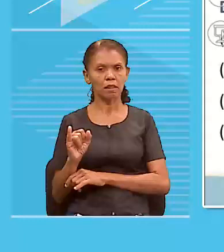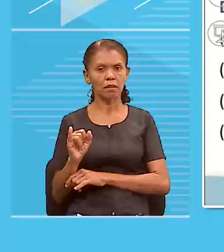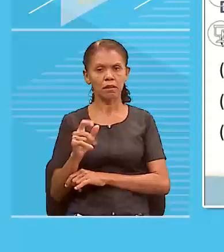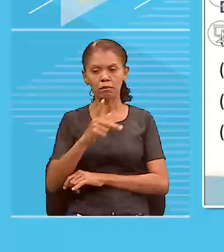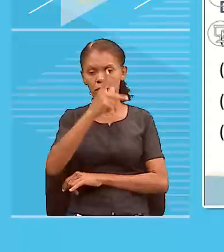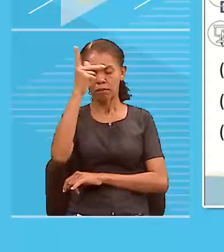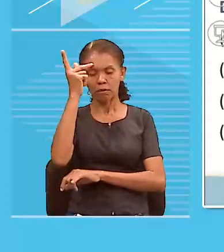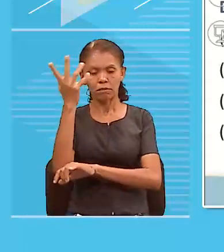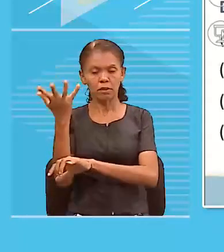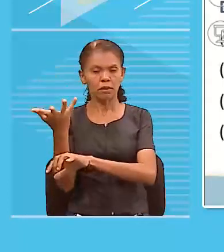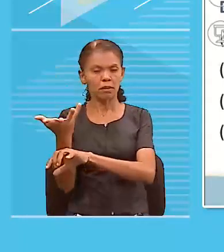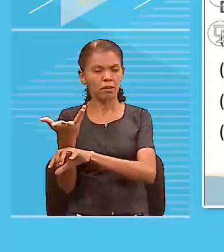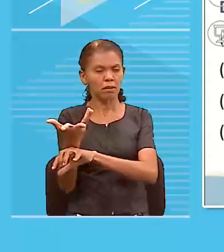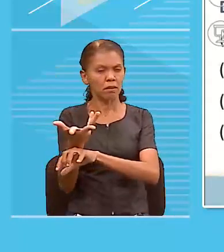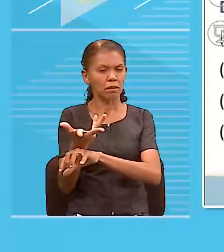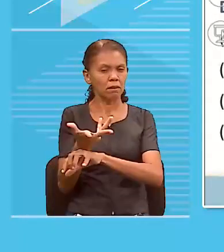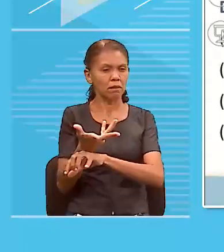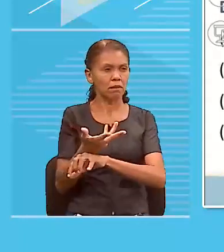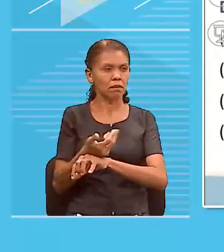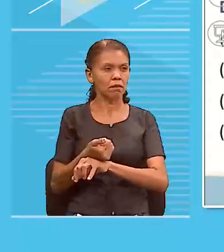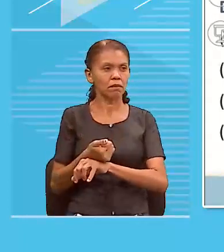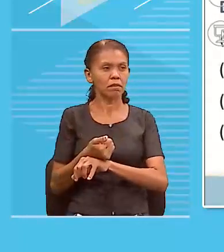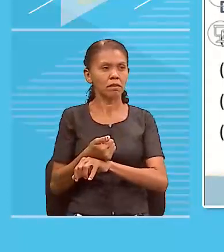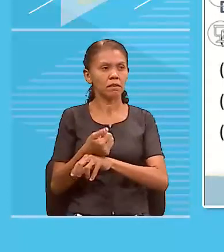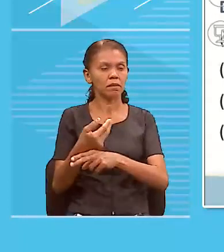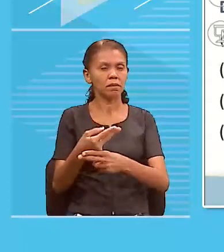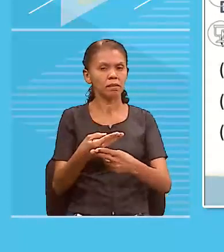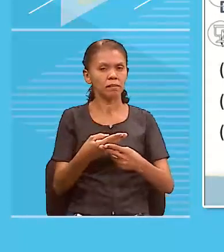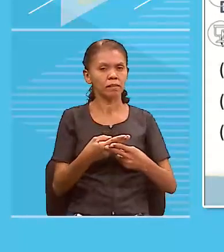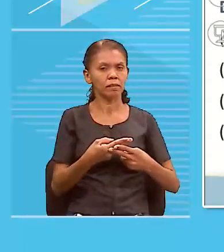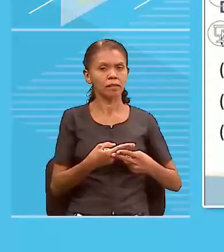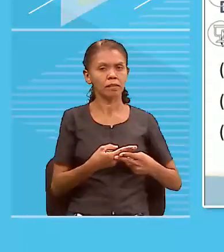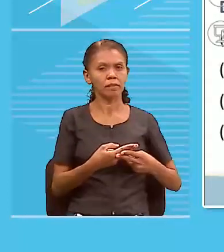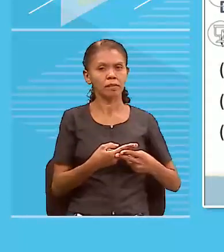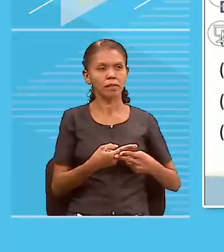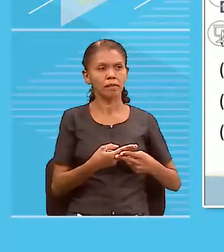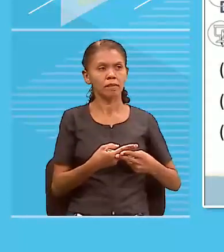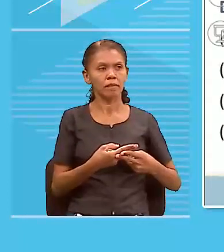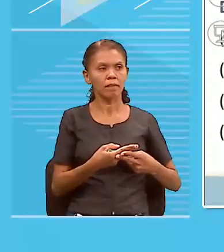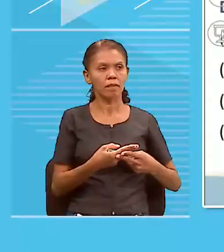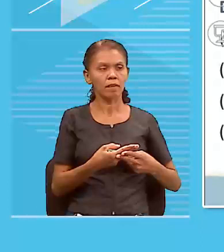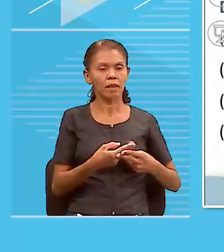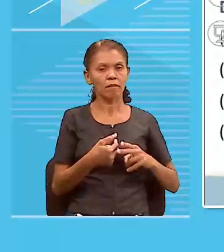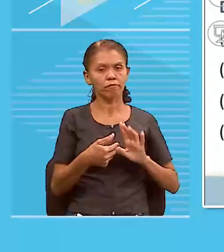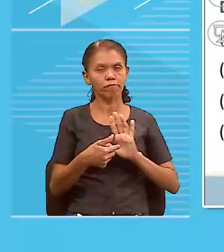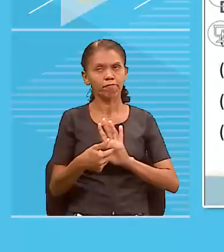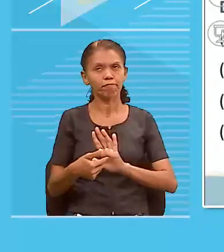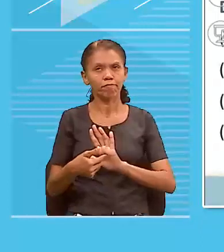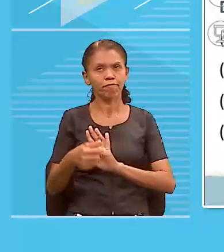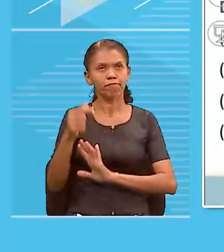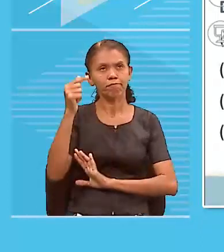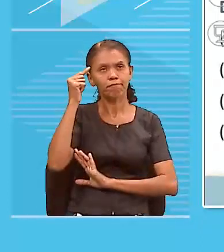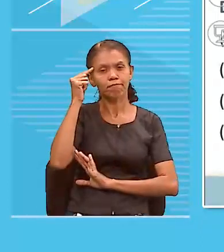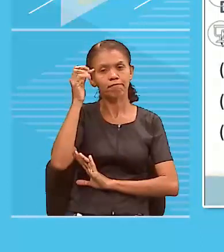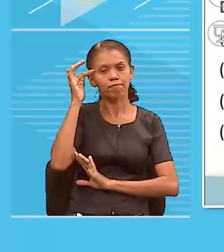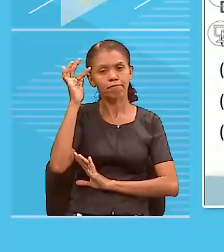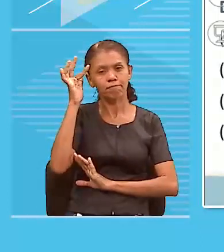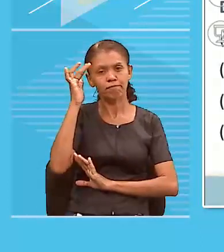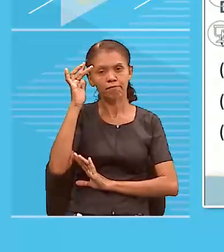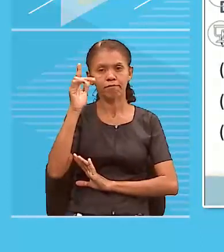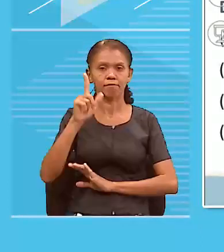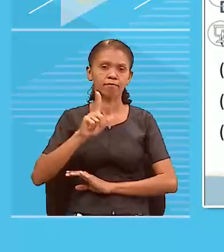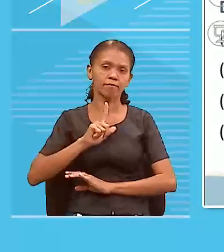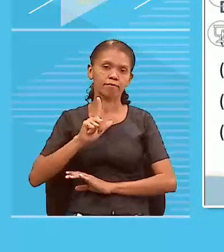quando eu vou colocar algo para que se possa refletir nós temos gêneros